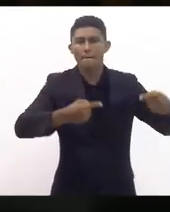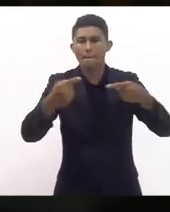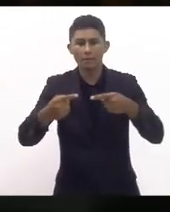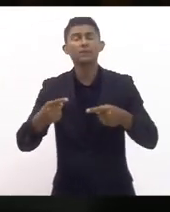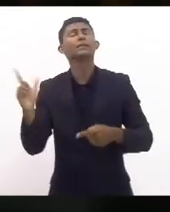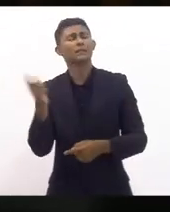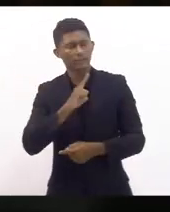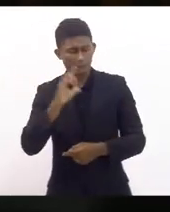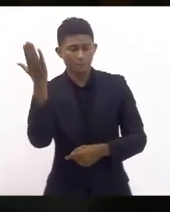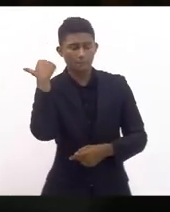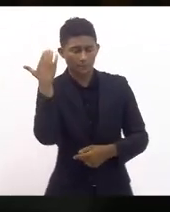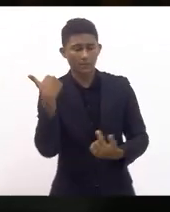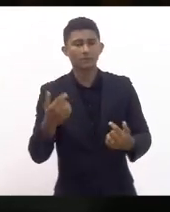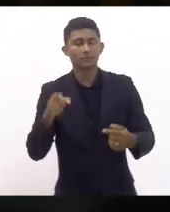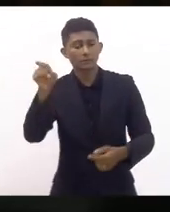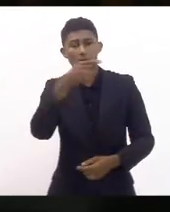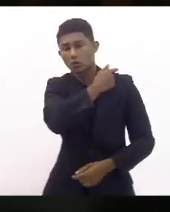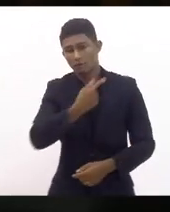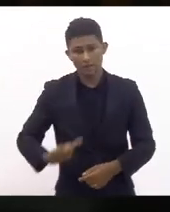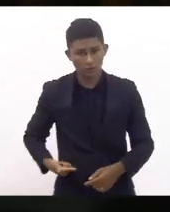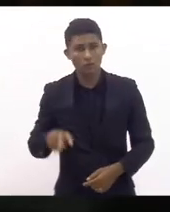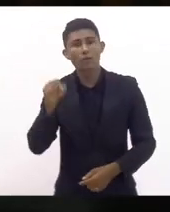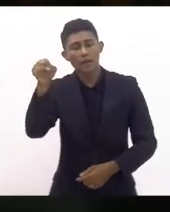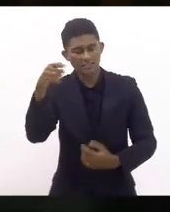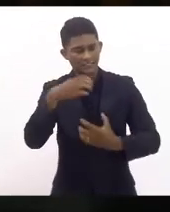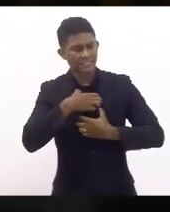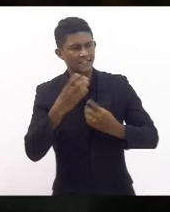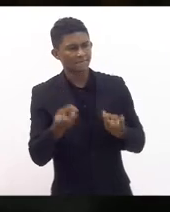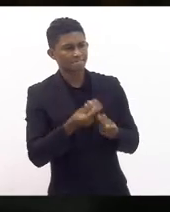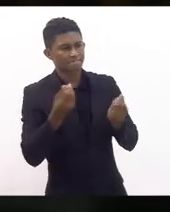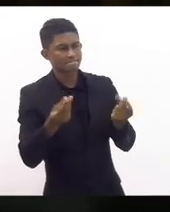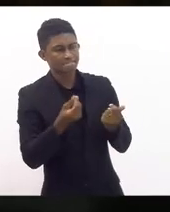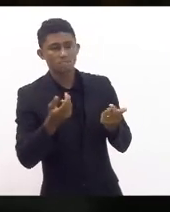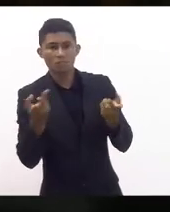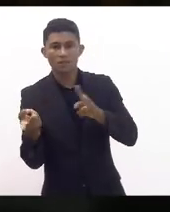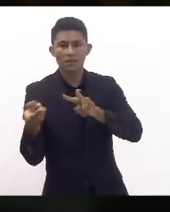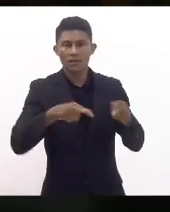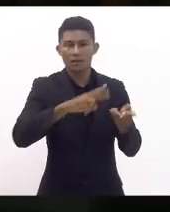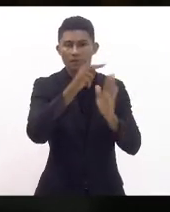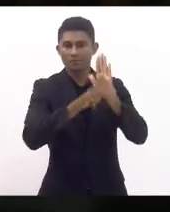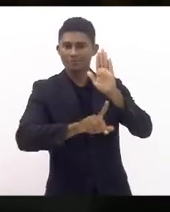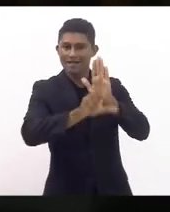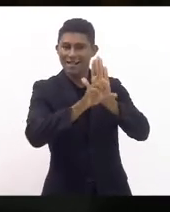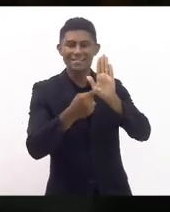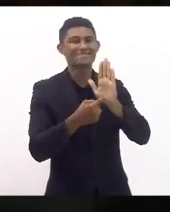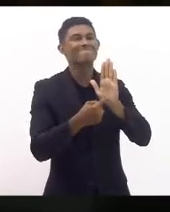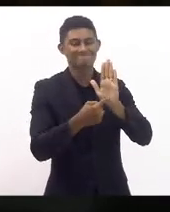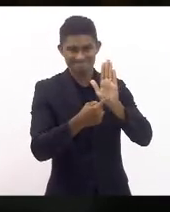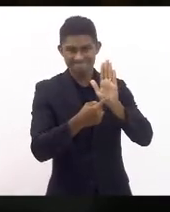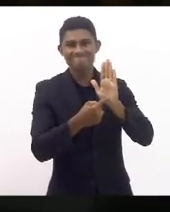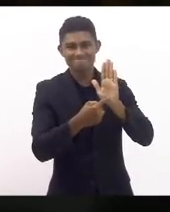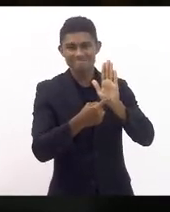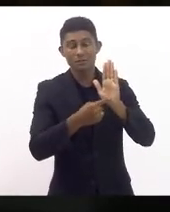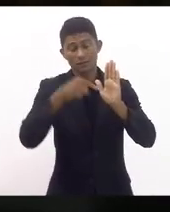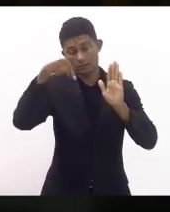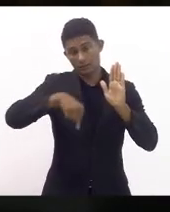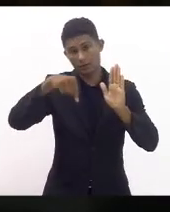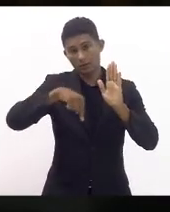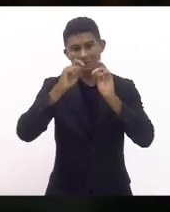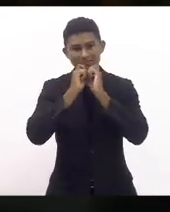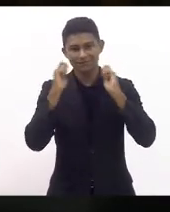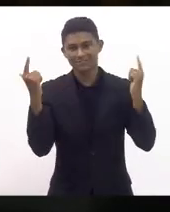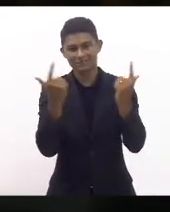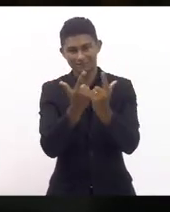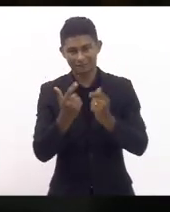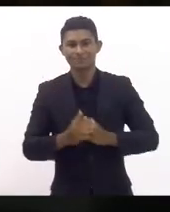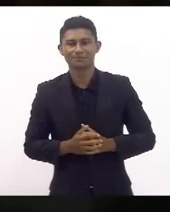para isso, e o governador teve a sensibilidade também de encaminhar o projeto de lei para fazer a discussão exatamente aqui na Assembleia Legislativa,